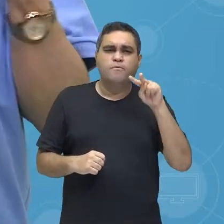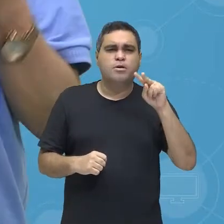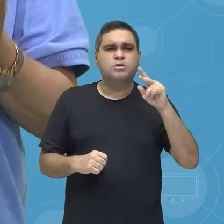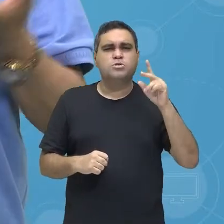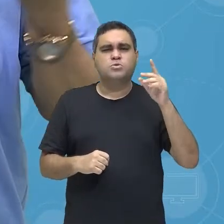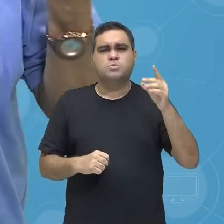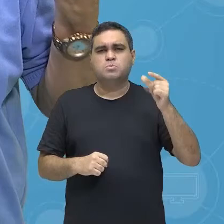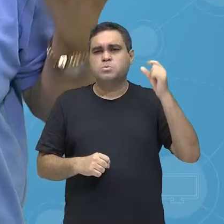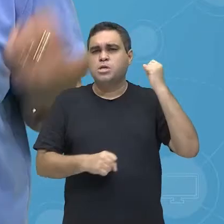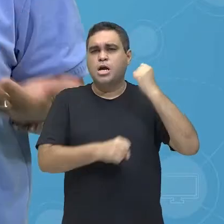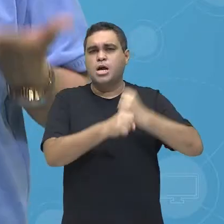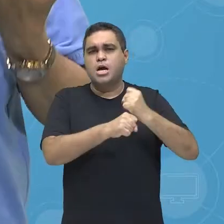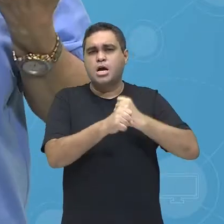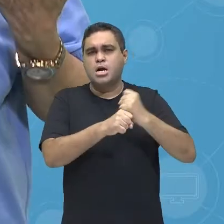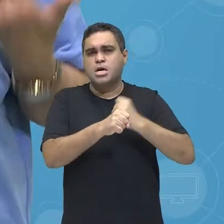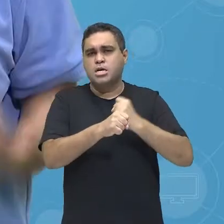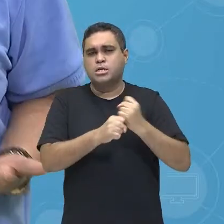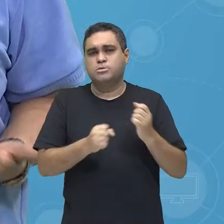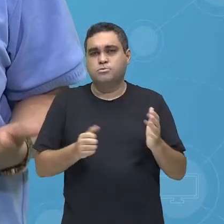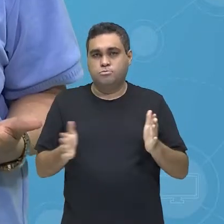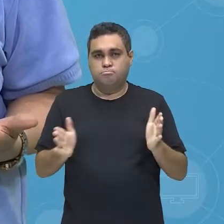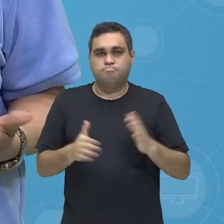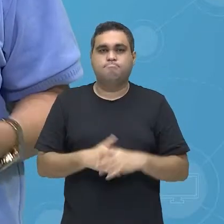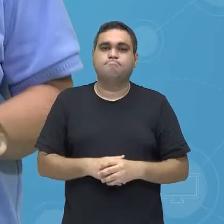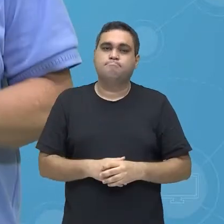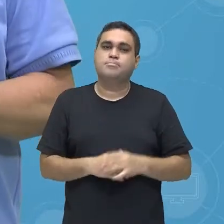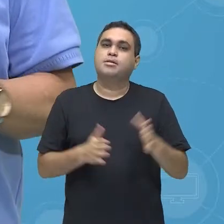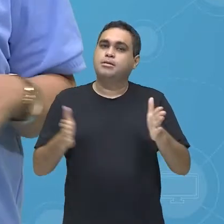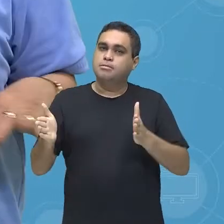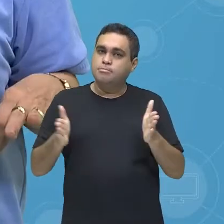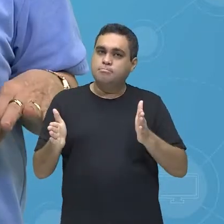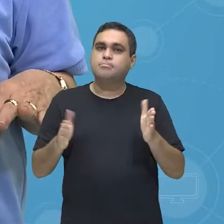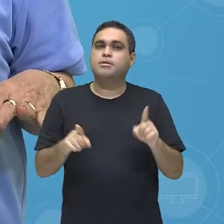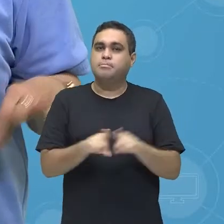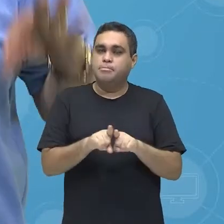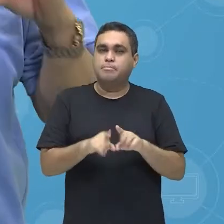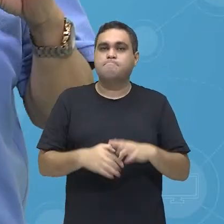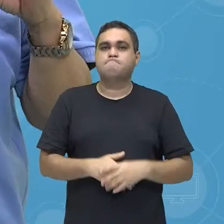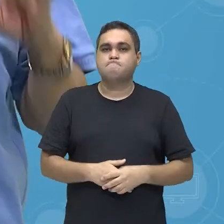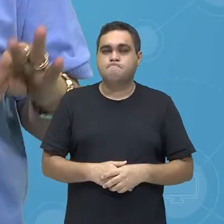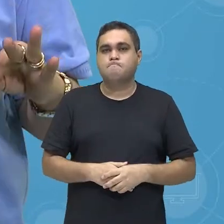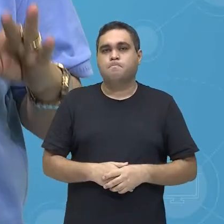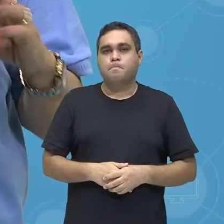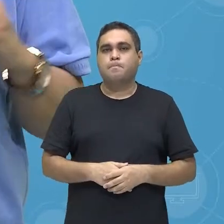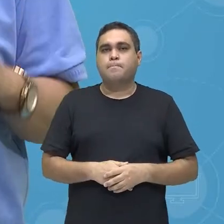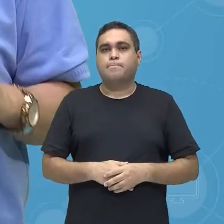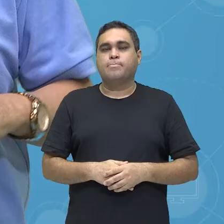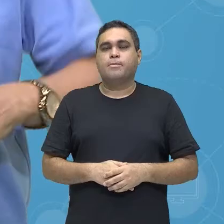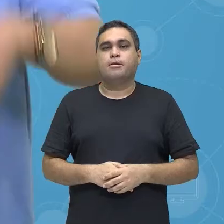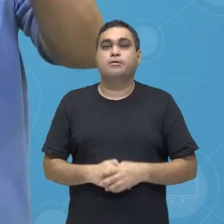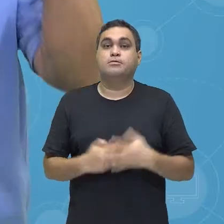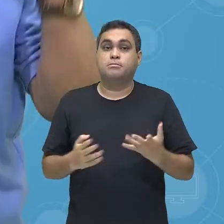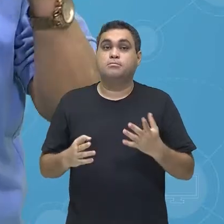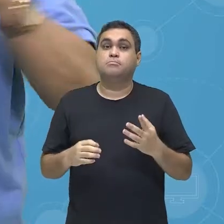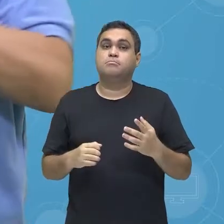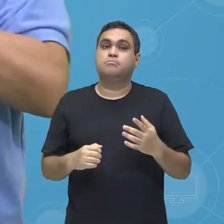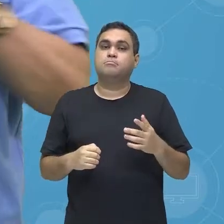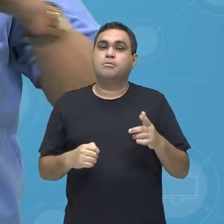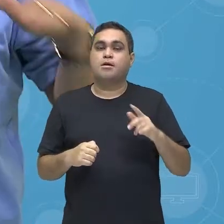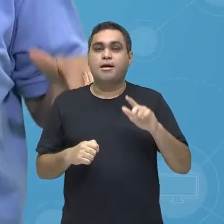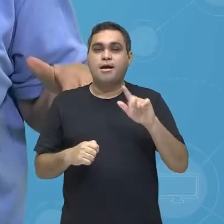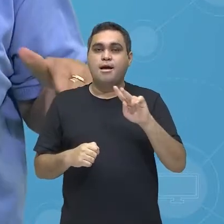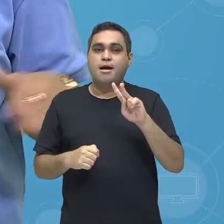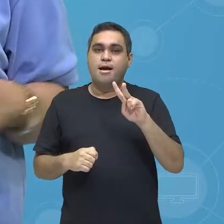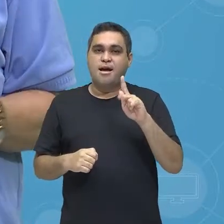no sentido de tempo transcorrido, tempo decorrido. O verbo haver no sentido de tempo e temperatura, tempo